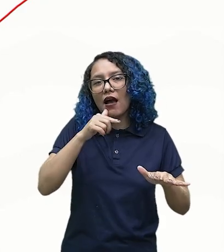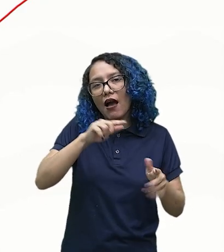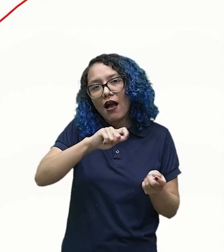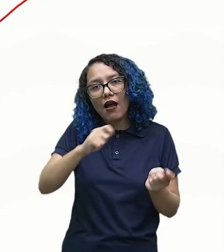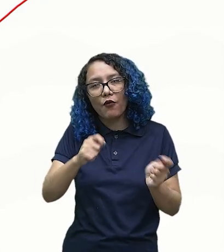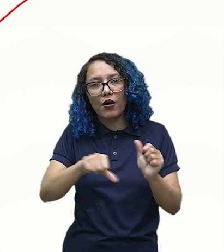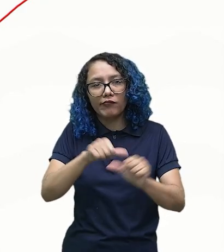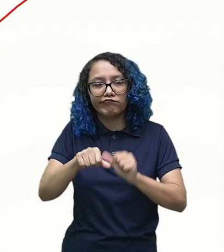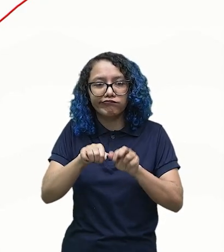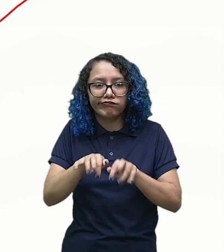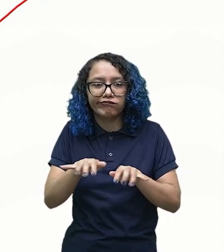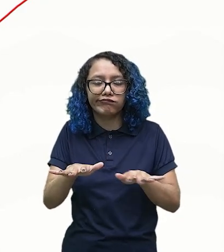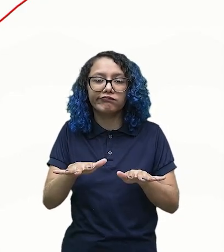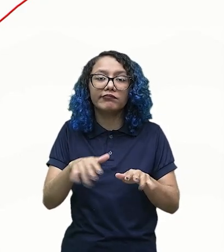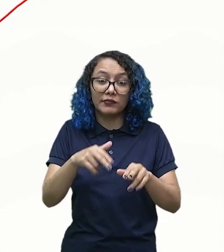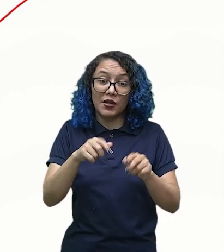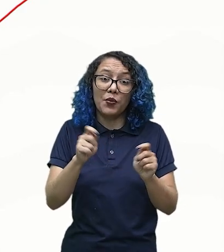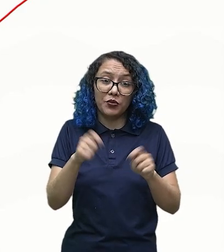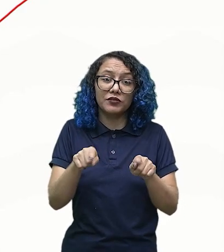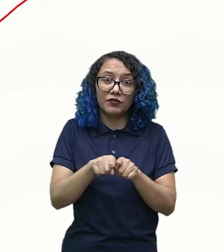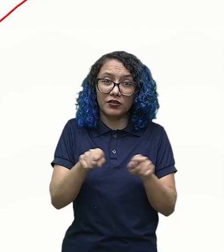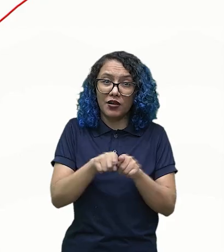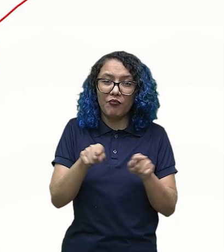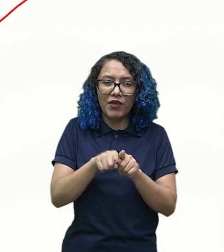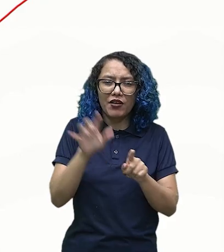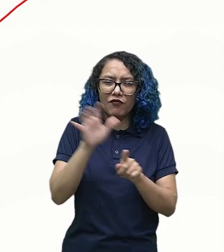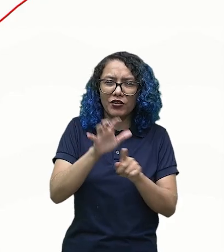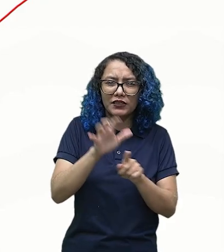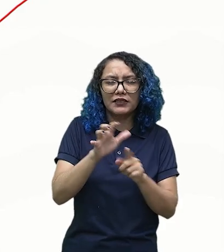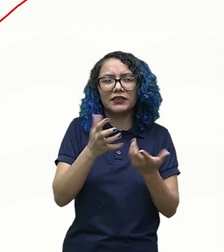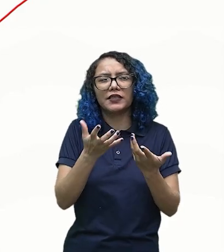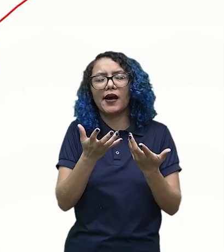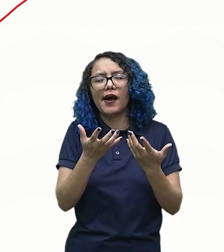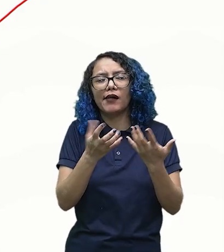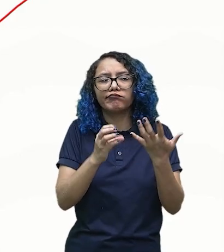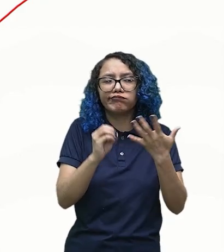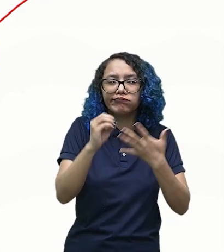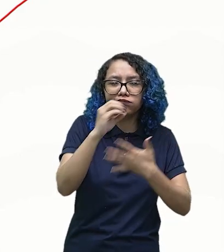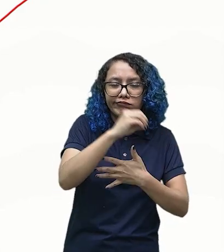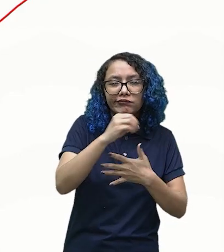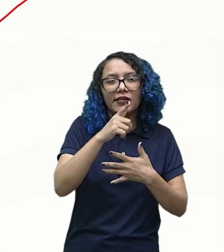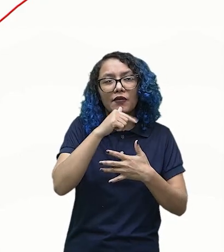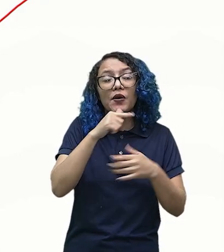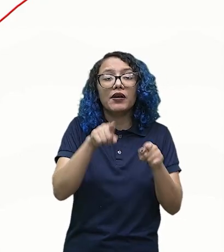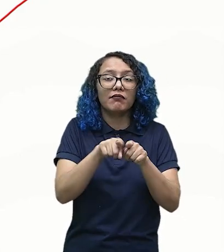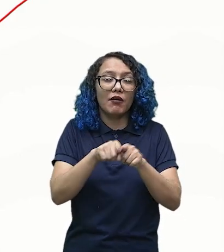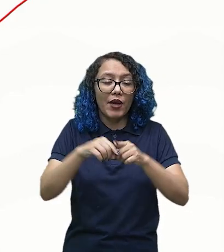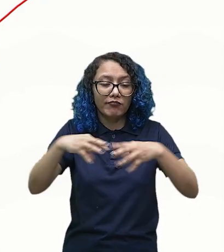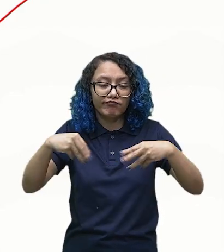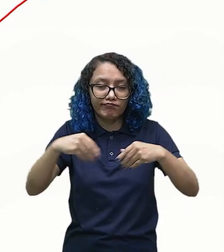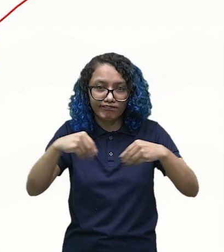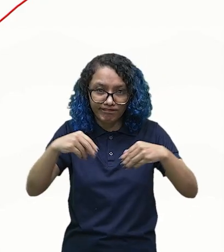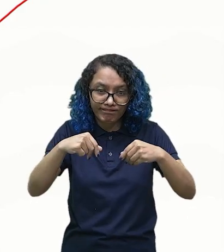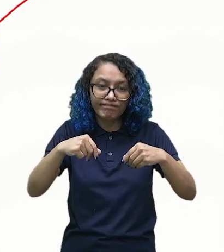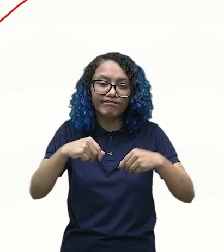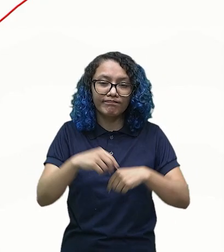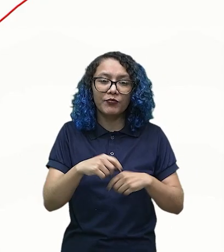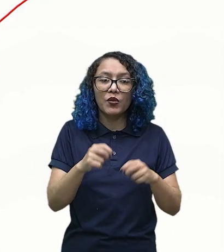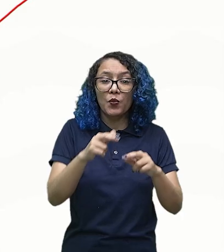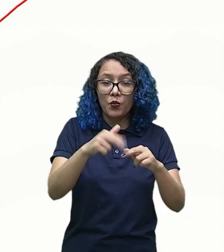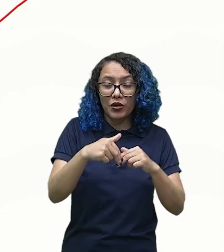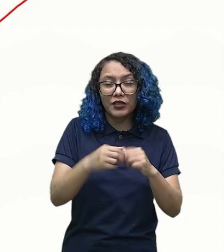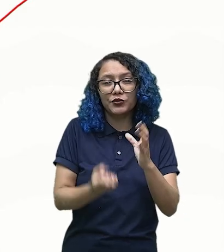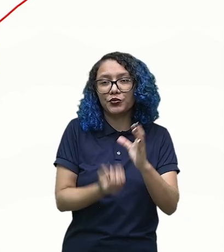isso pode comprometer cadeias tanto aquáticas de seres vivos quanto mesmo terrestres, levando ao quê? Uma redução